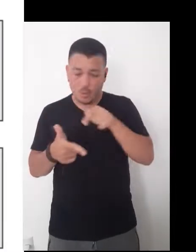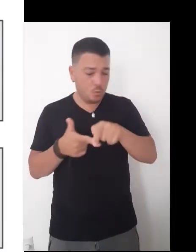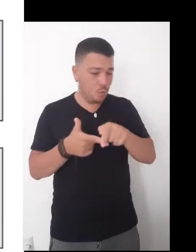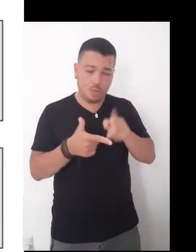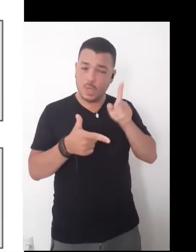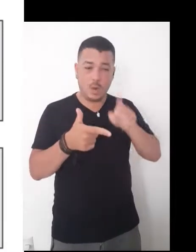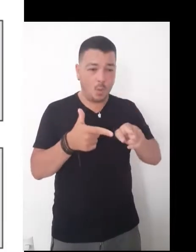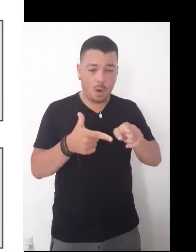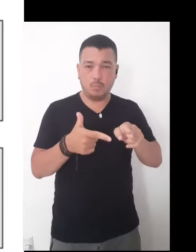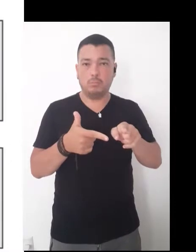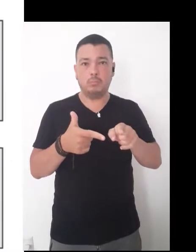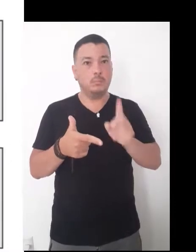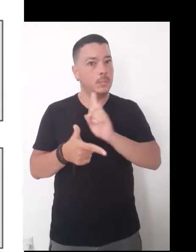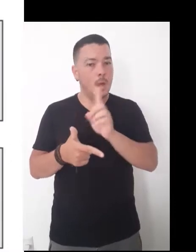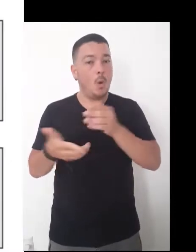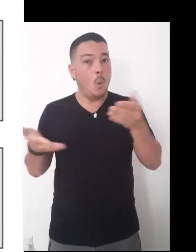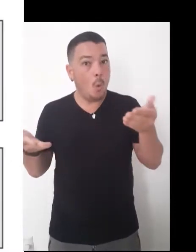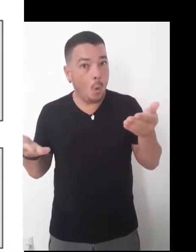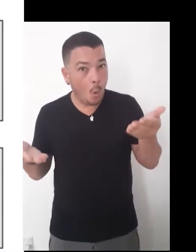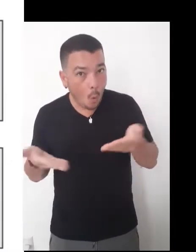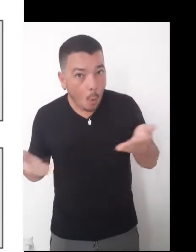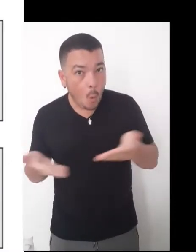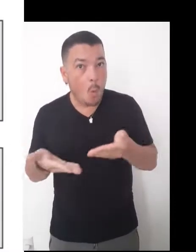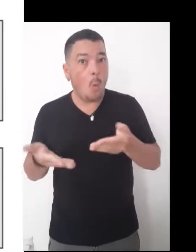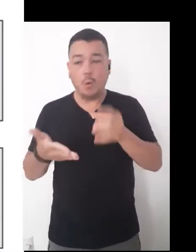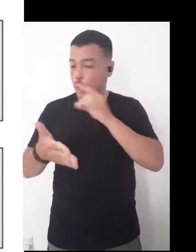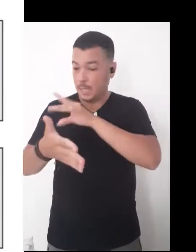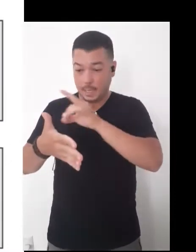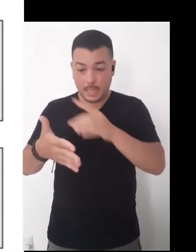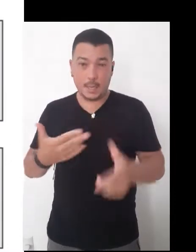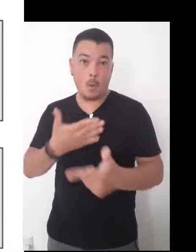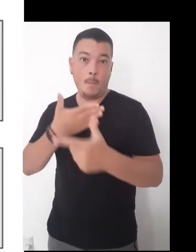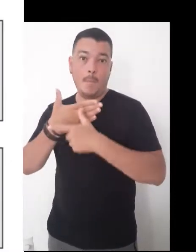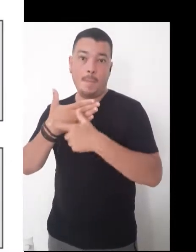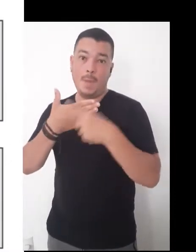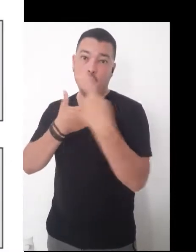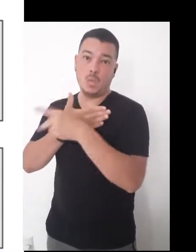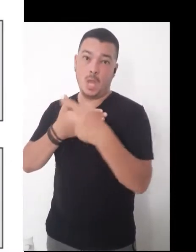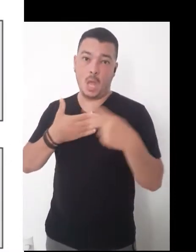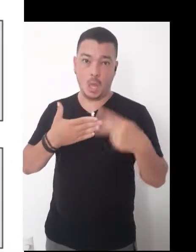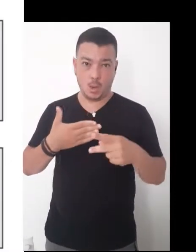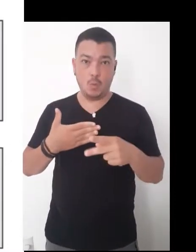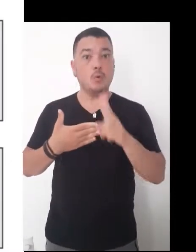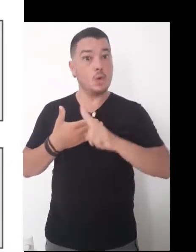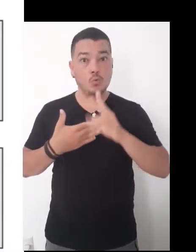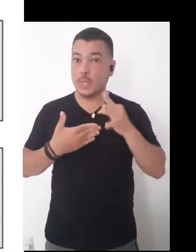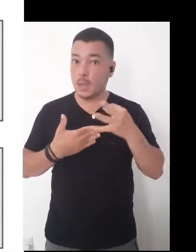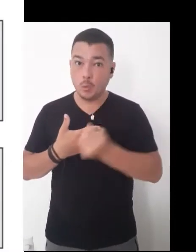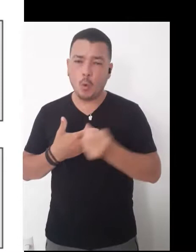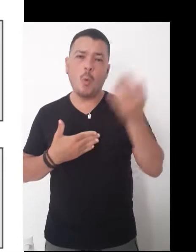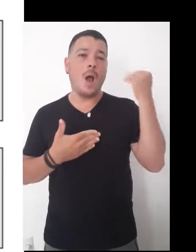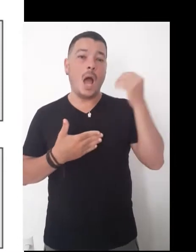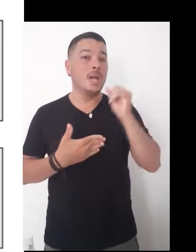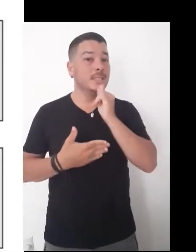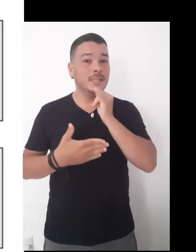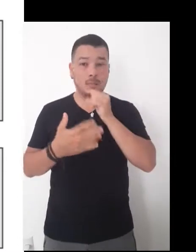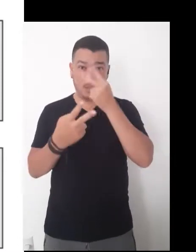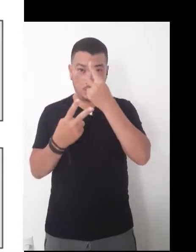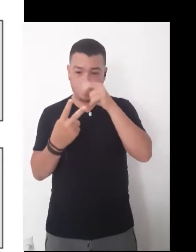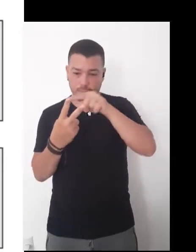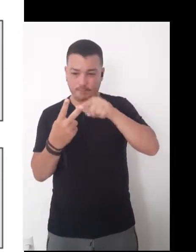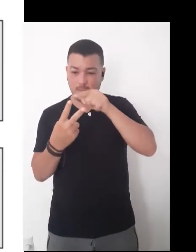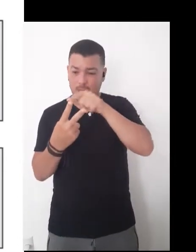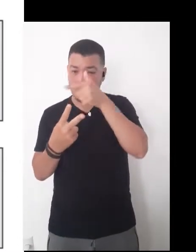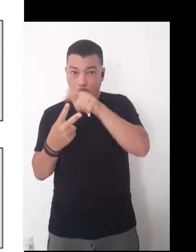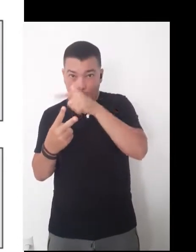coisa. Hoje em dia não. Cada pino tem sua função e eu uso todos os pinos dos dois lados do meu módulo de memória ao mesmo tempo.